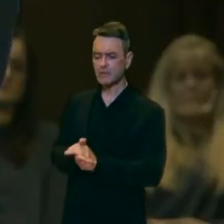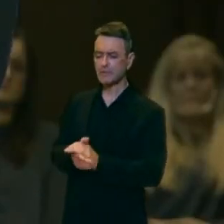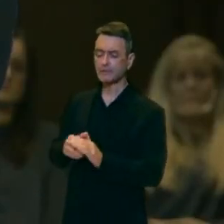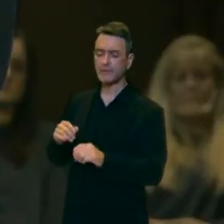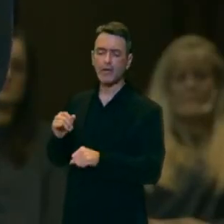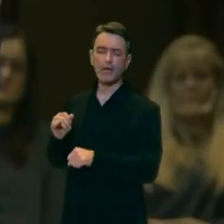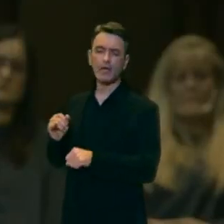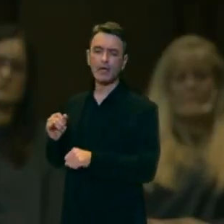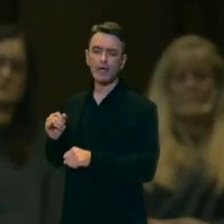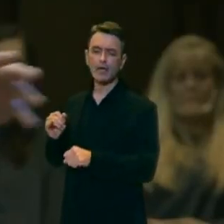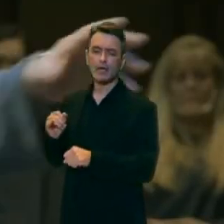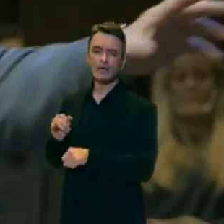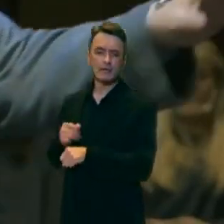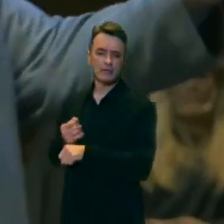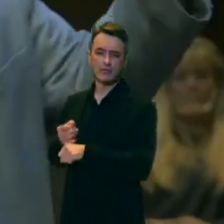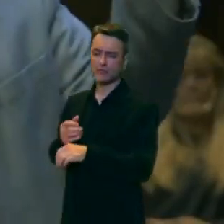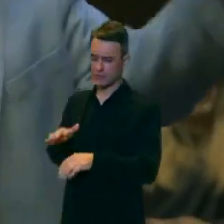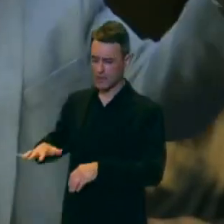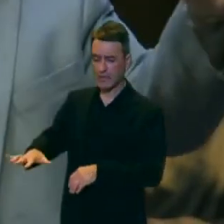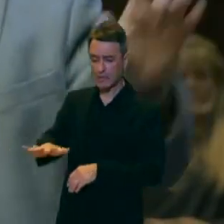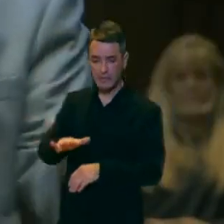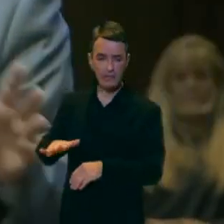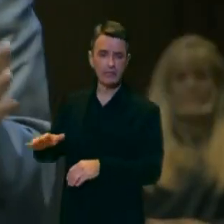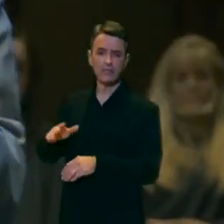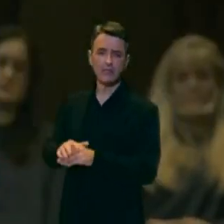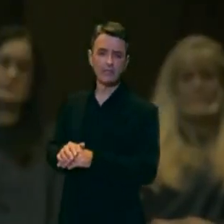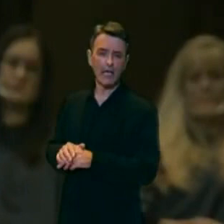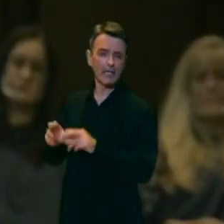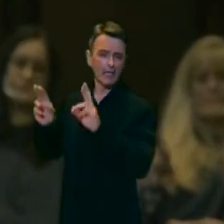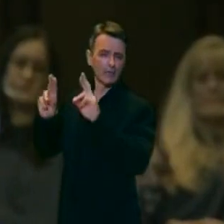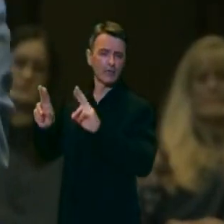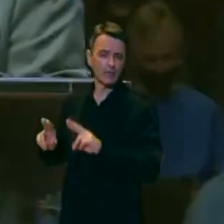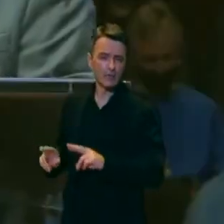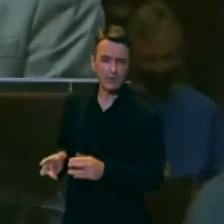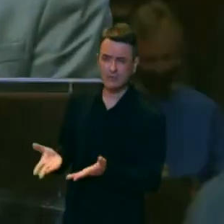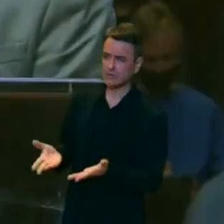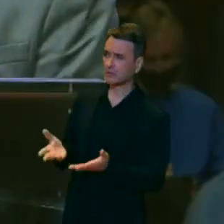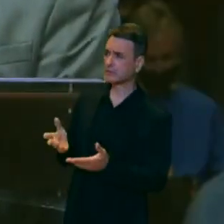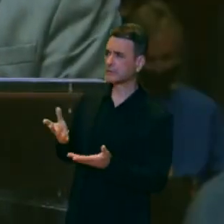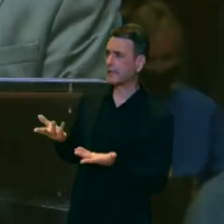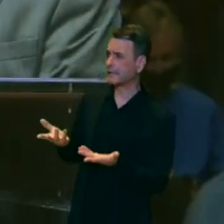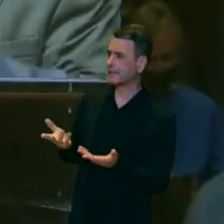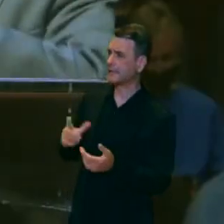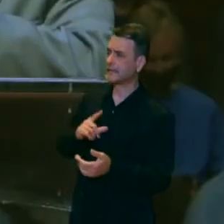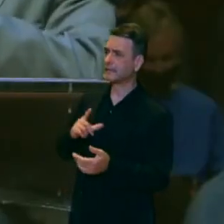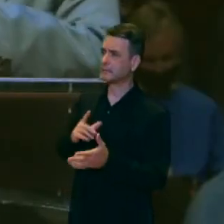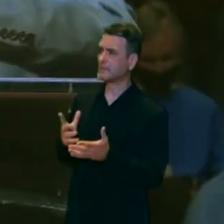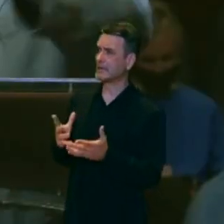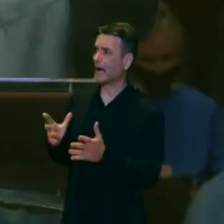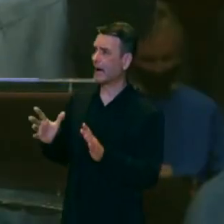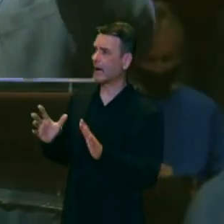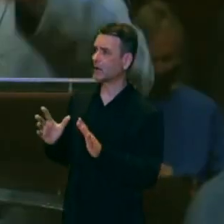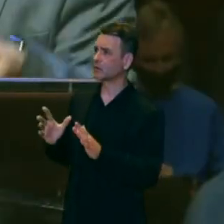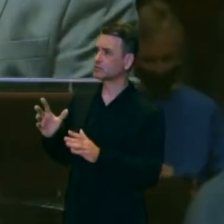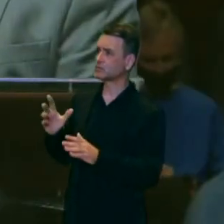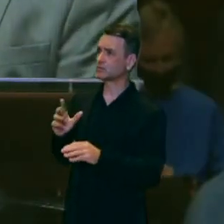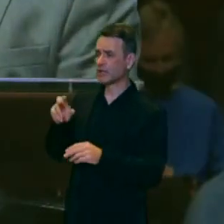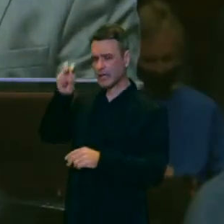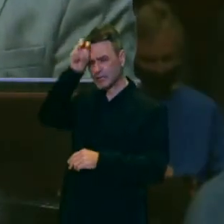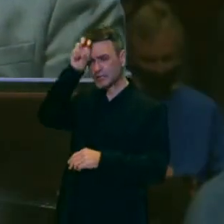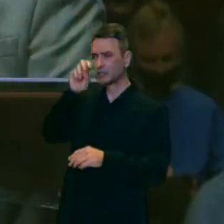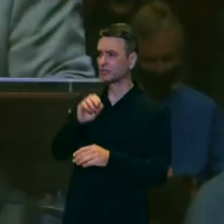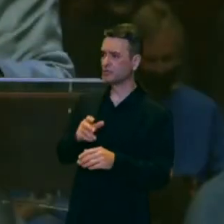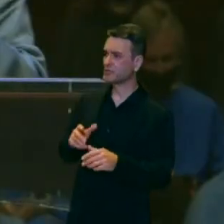fosse levantado, porque Nabucodonosor ouviu que os egípcios estavam subindo para a guerra, e ele então se concentra em